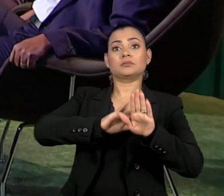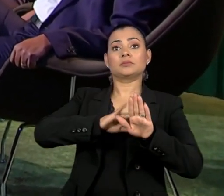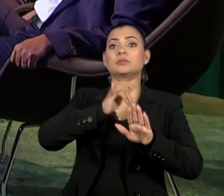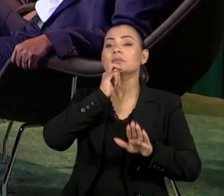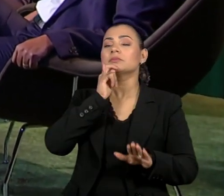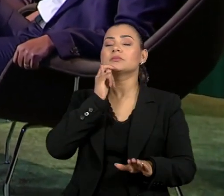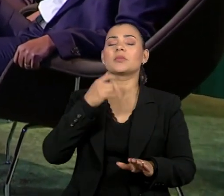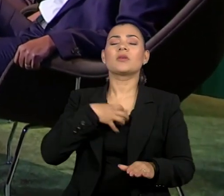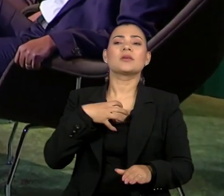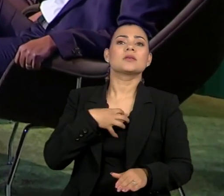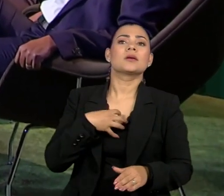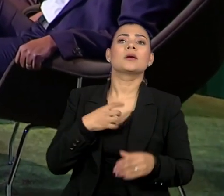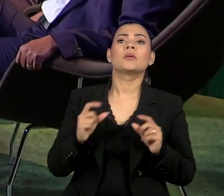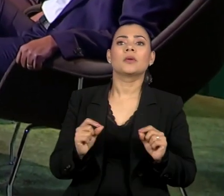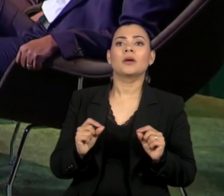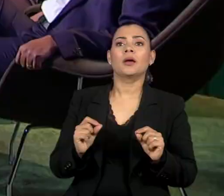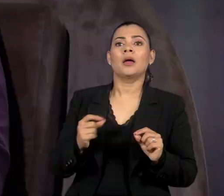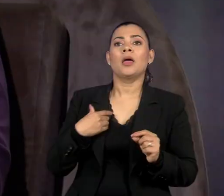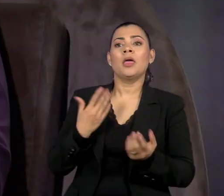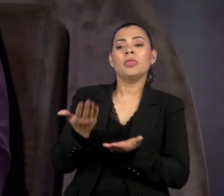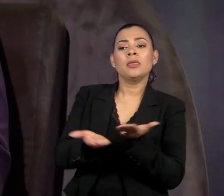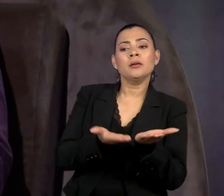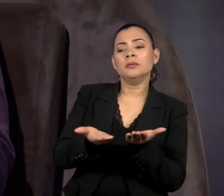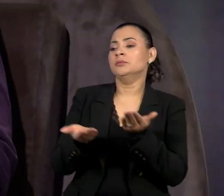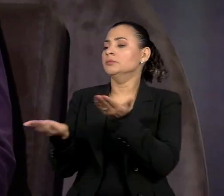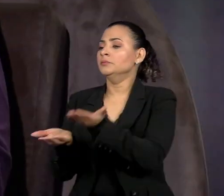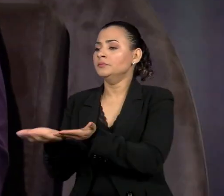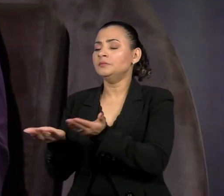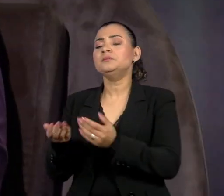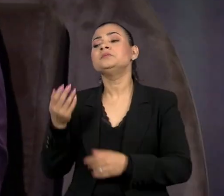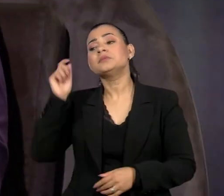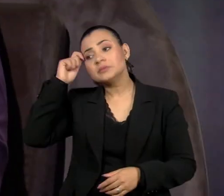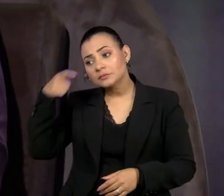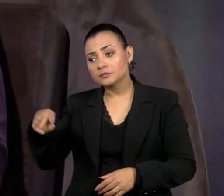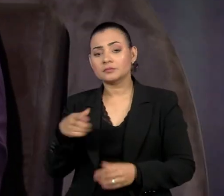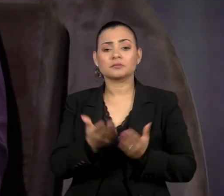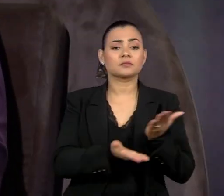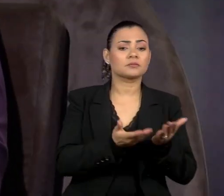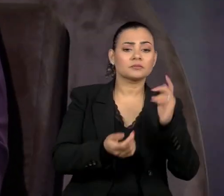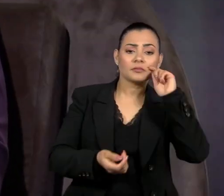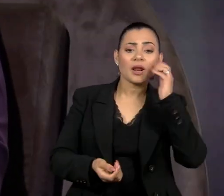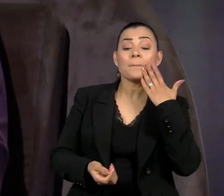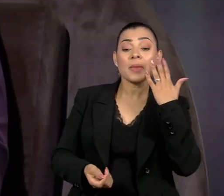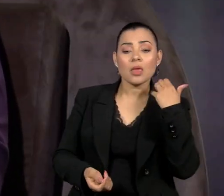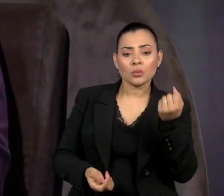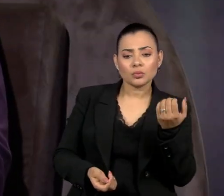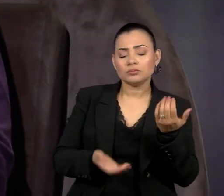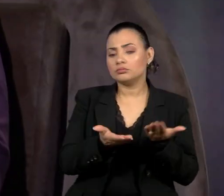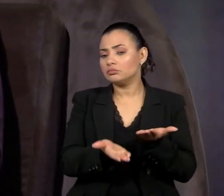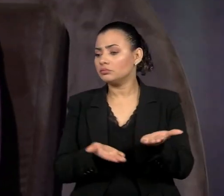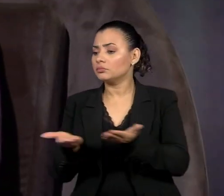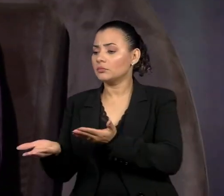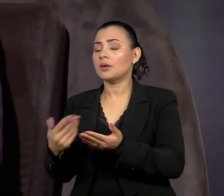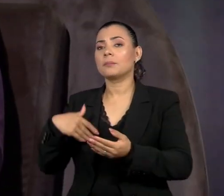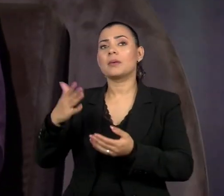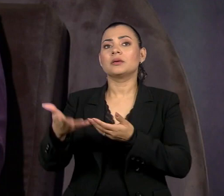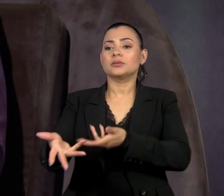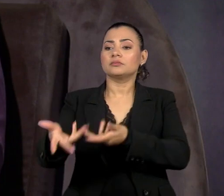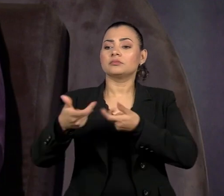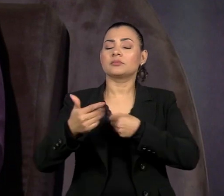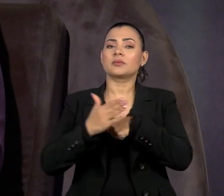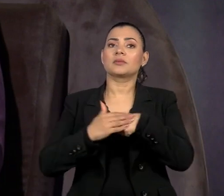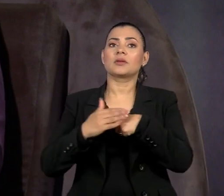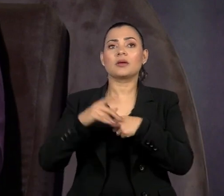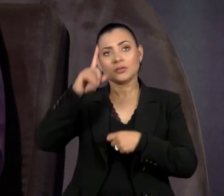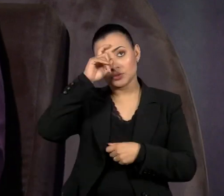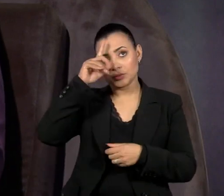com relação à diferença de tratamento entre pessoas negras e pessoas brancas, tendem a melhorar o acolhimento nos hospitais,